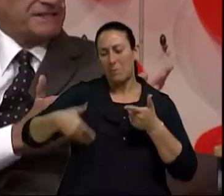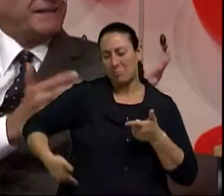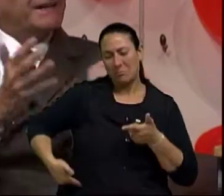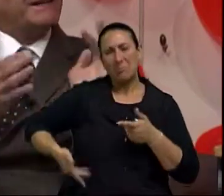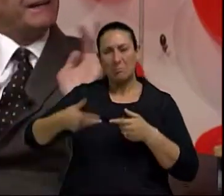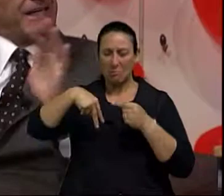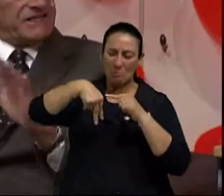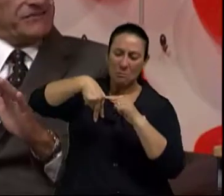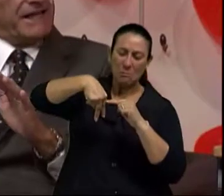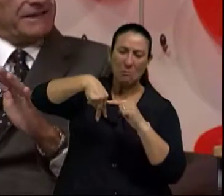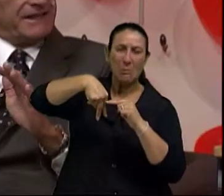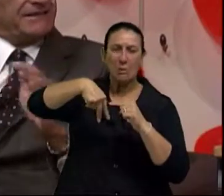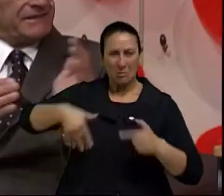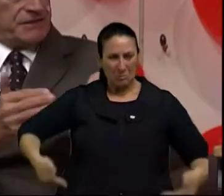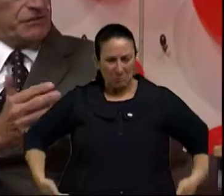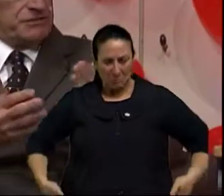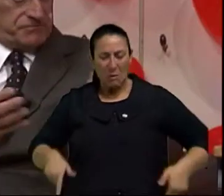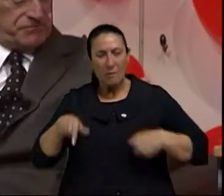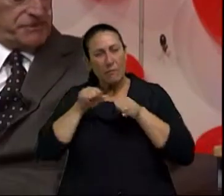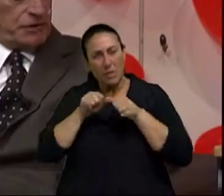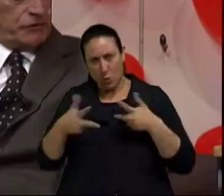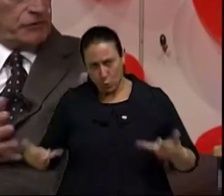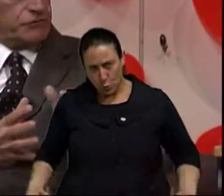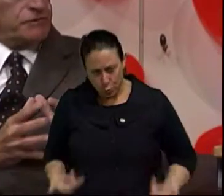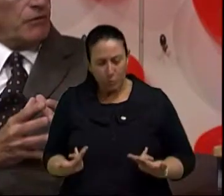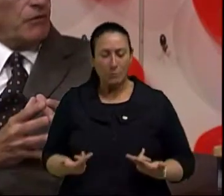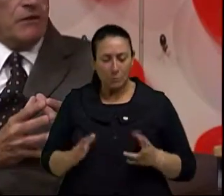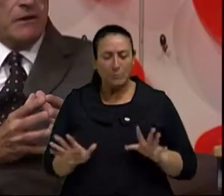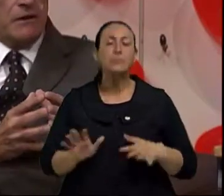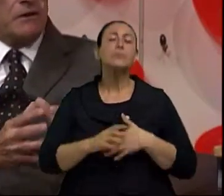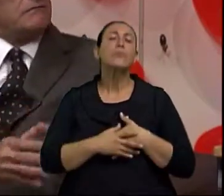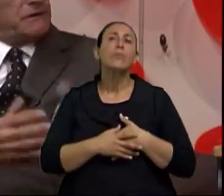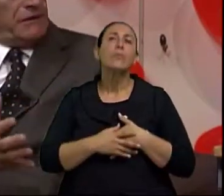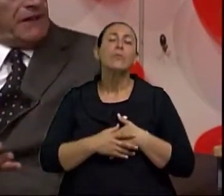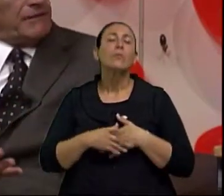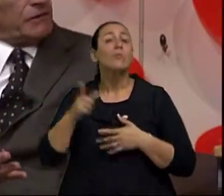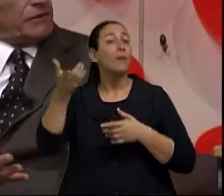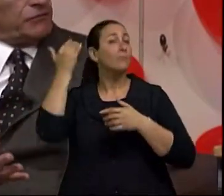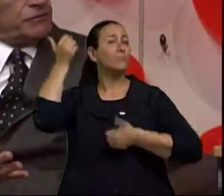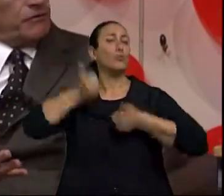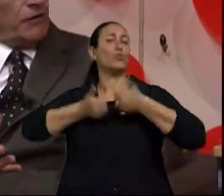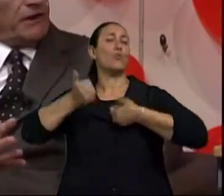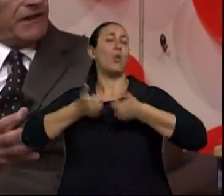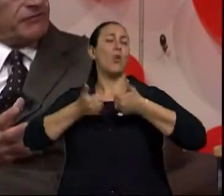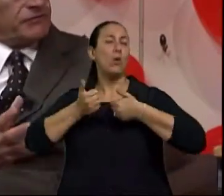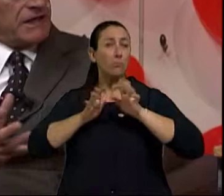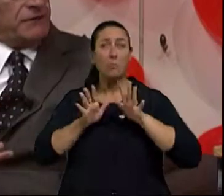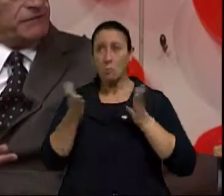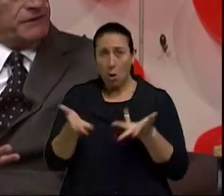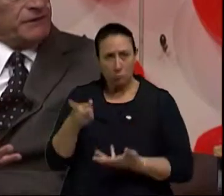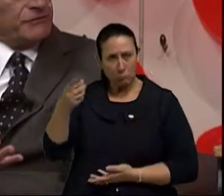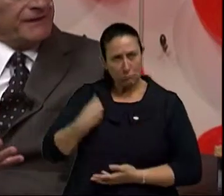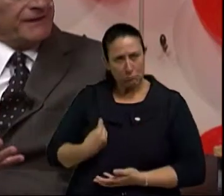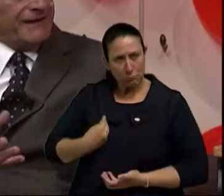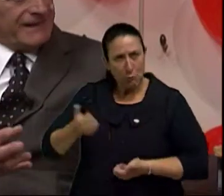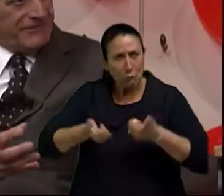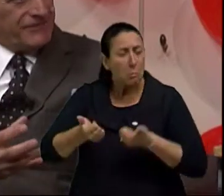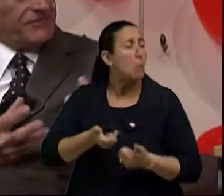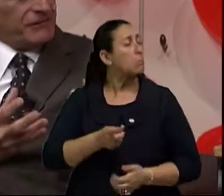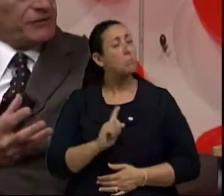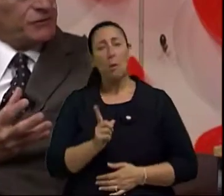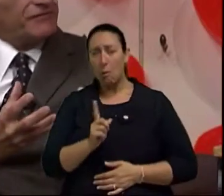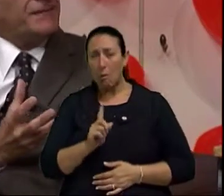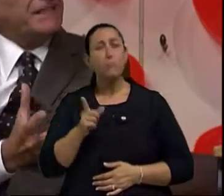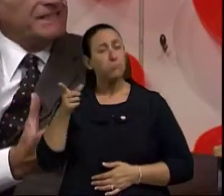da idade e da atividade que ele exerceu de jogador de futebol. Mas ele não está mais jogando futebol, ele nem está frustrado por isso. Ele